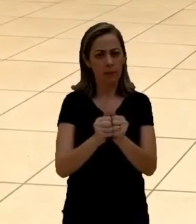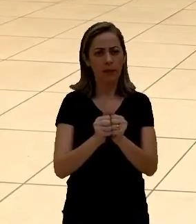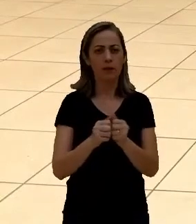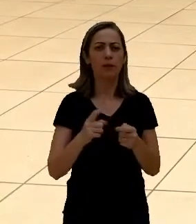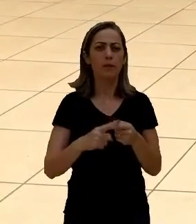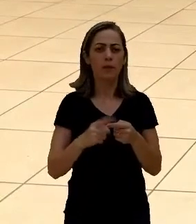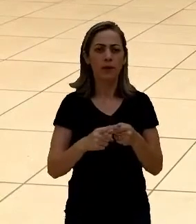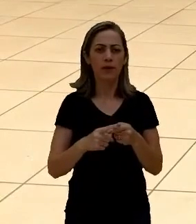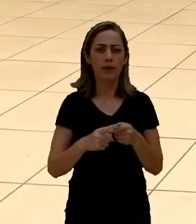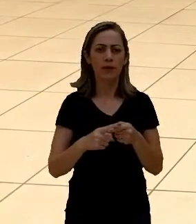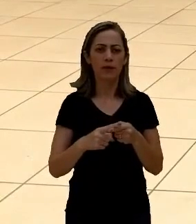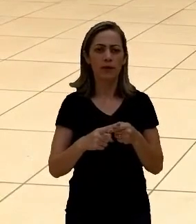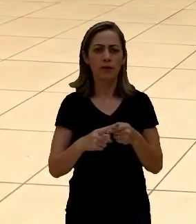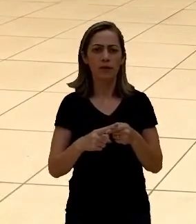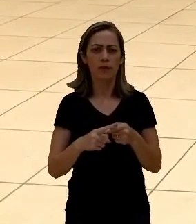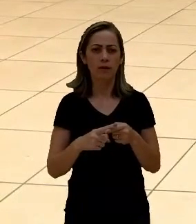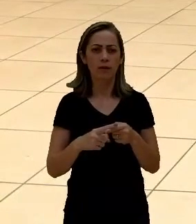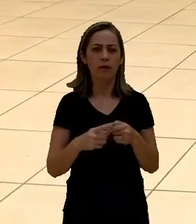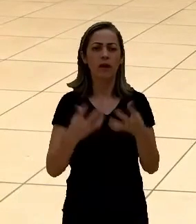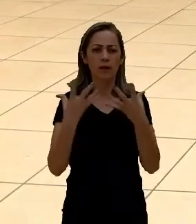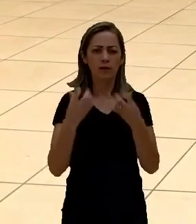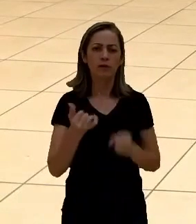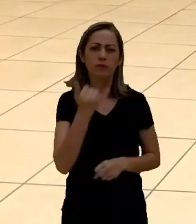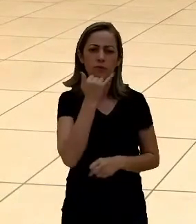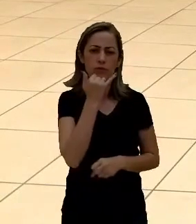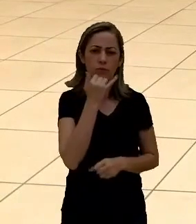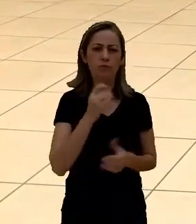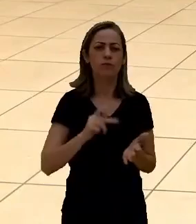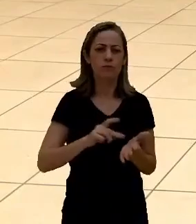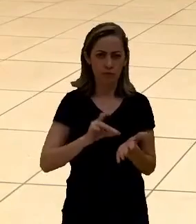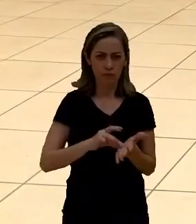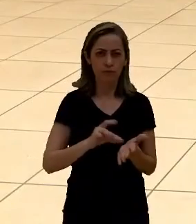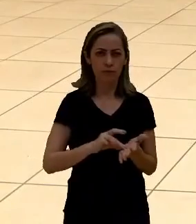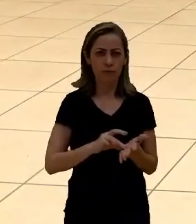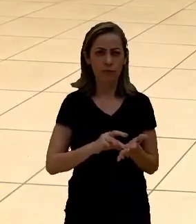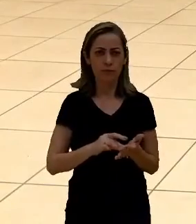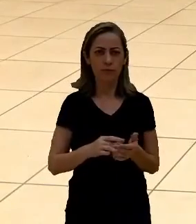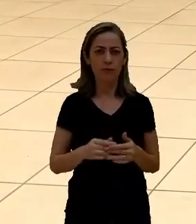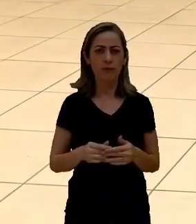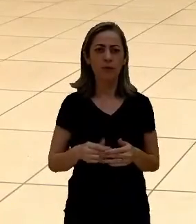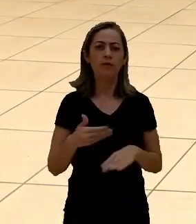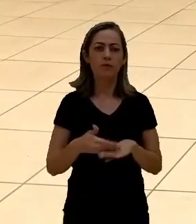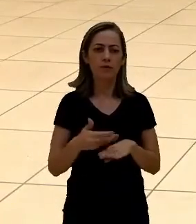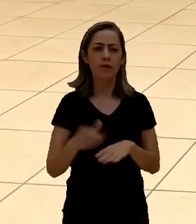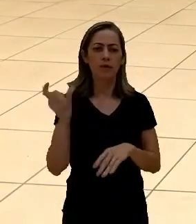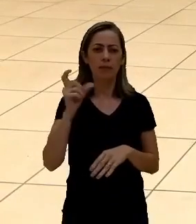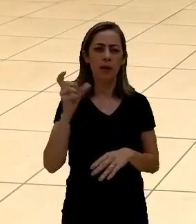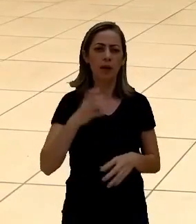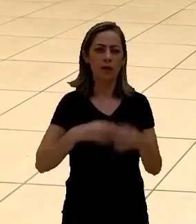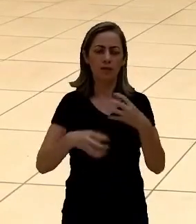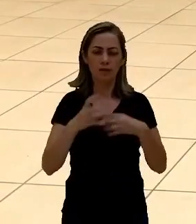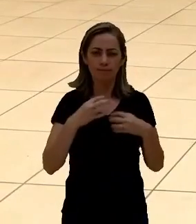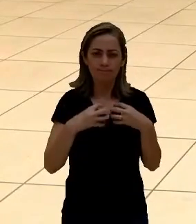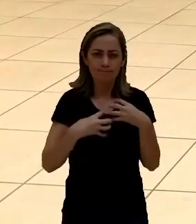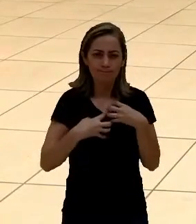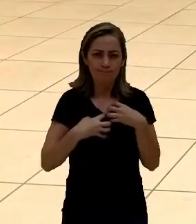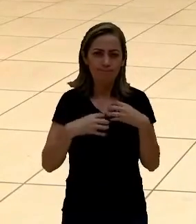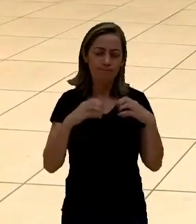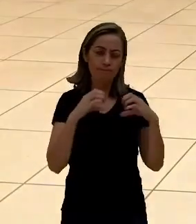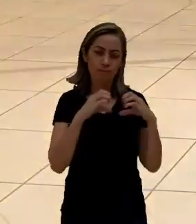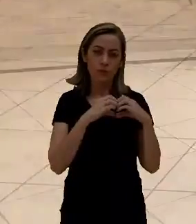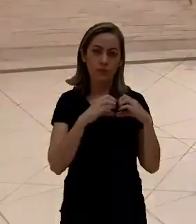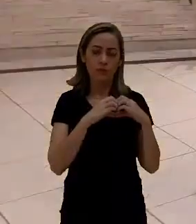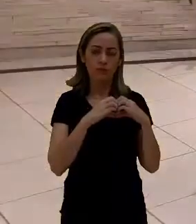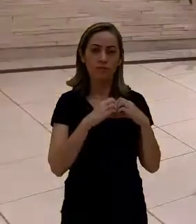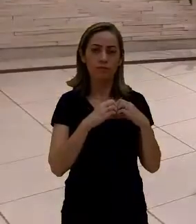validade Aproveite exercite a palavra deixe ela tocar no seu coração é uma missa que funciona pro momento